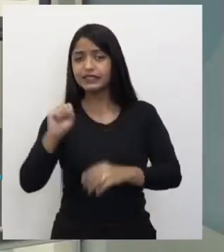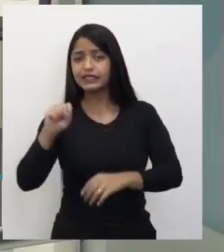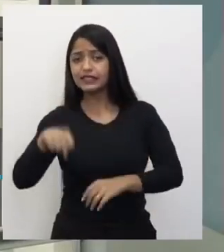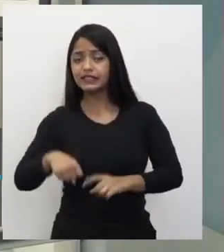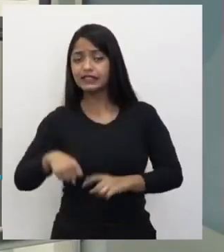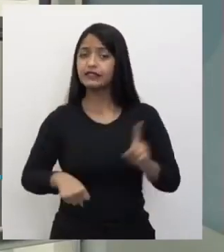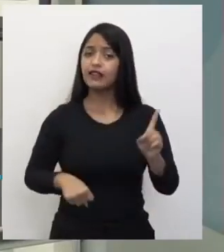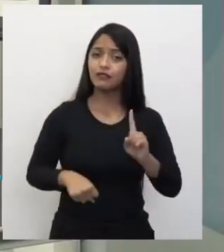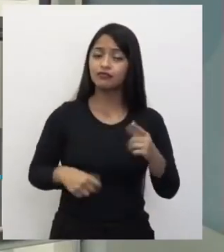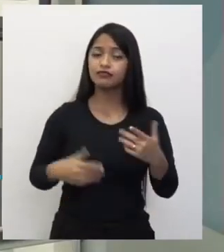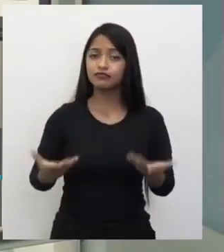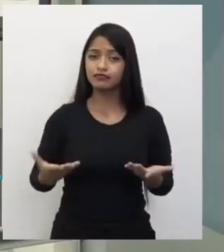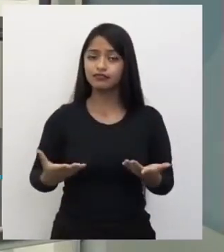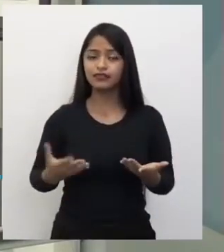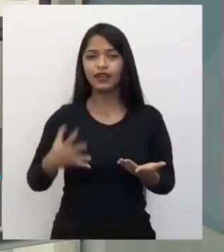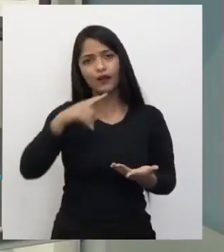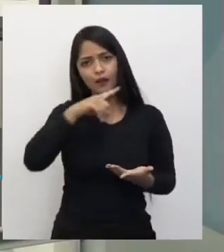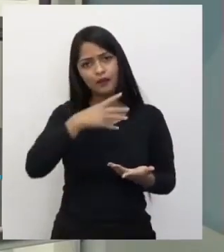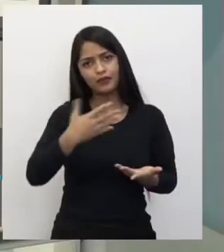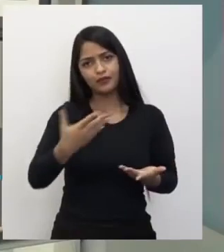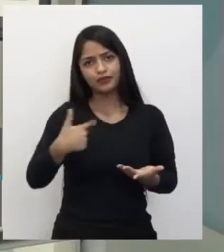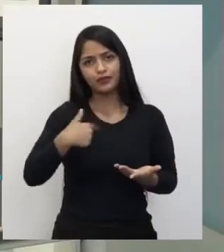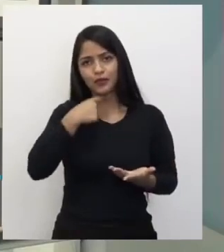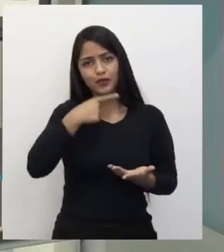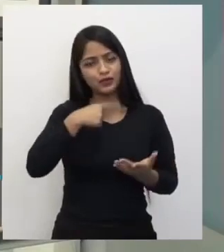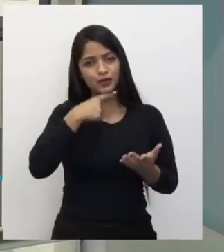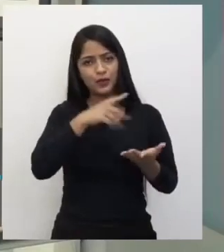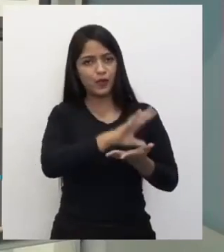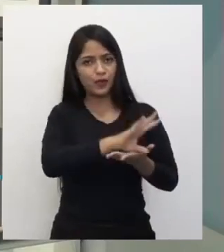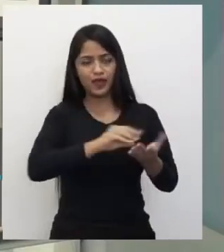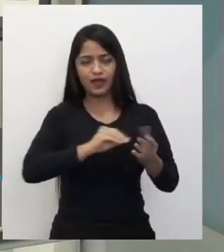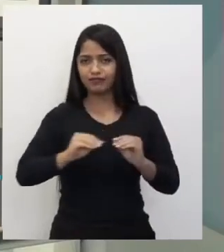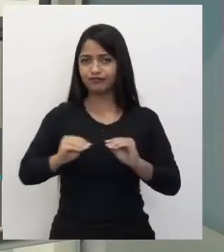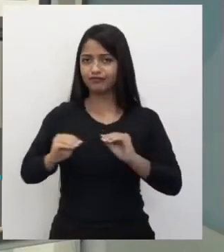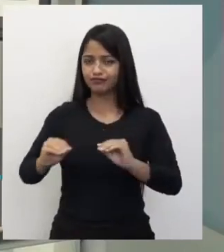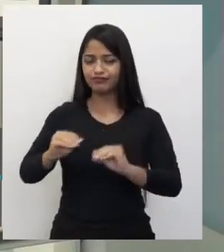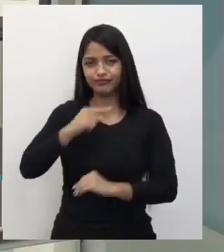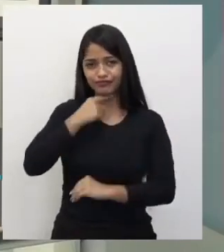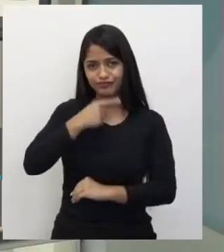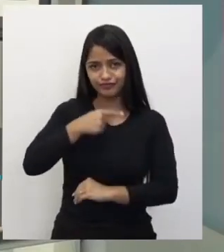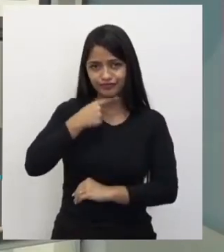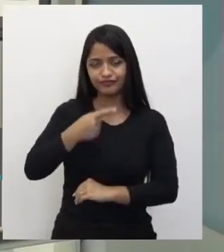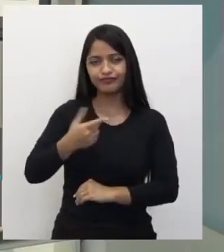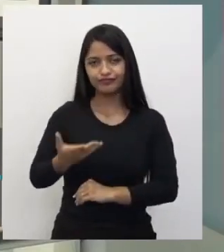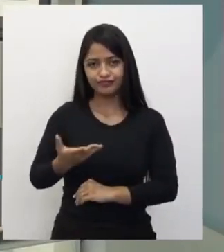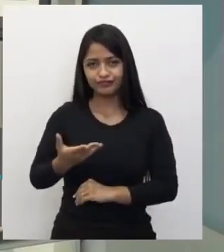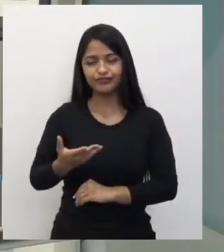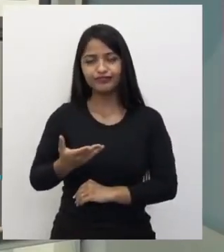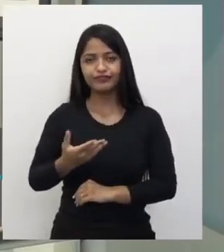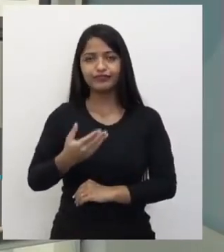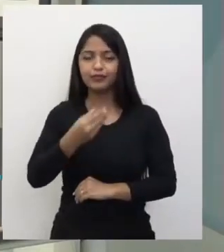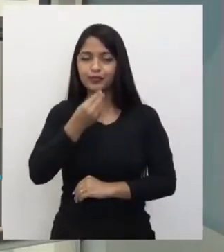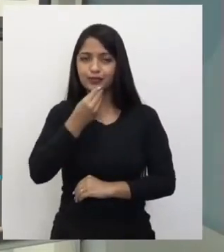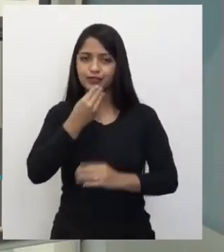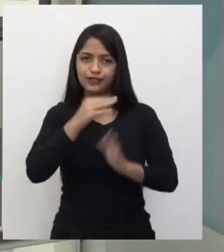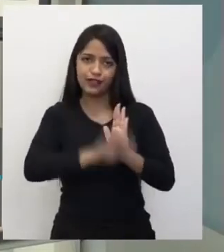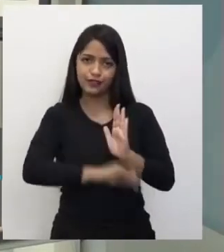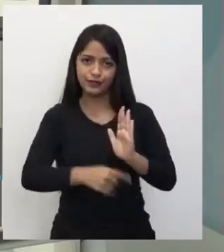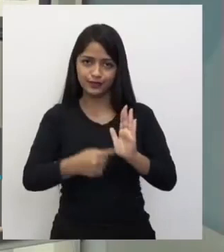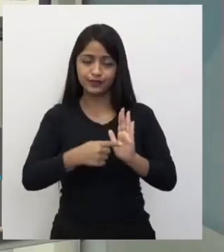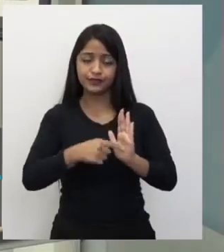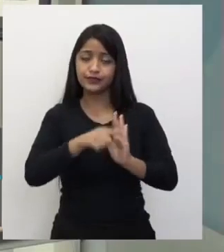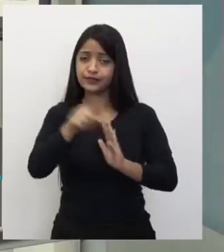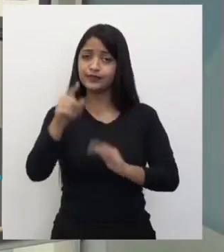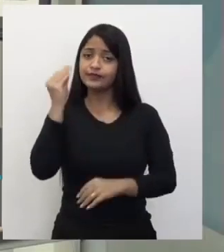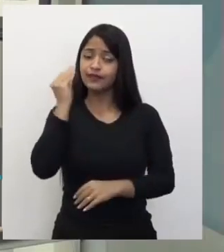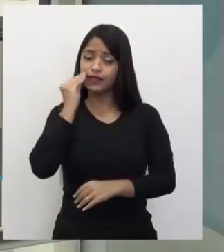ou não? Aí, obviamente, que eu não vou conseguir copiar essa informação, gente, né? A não ser quem esteja com o texto aí em mãos. Mas tenta